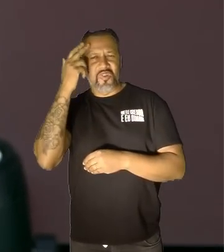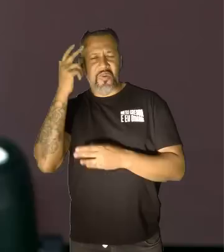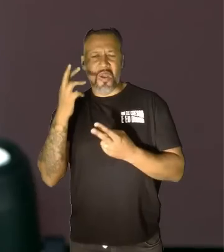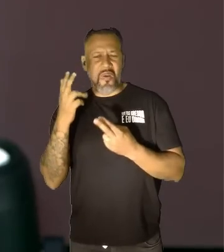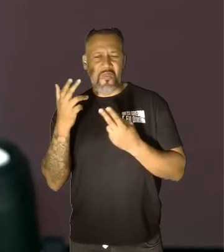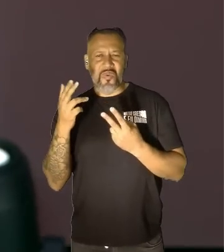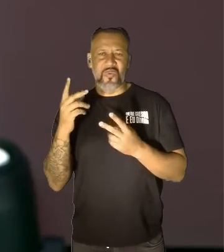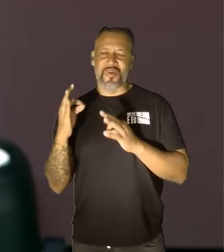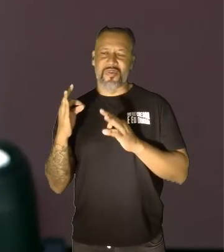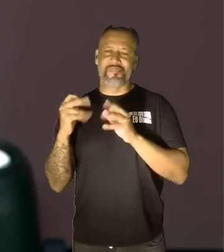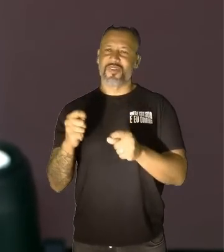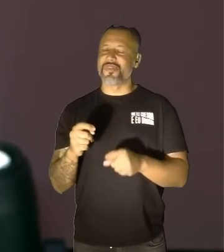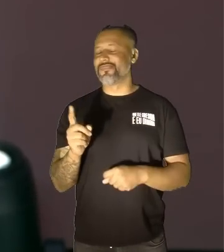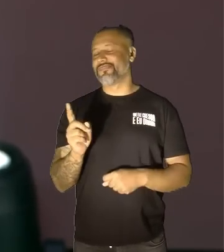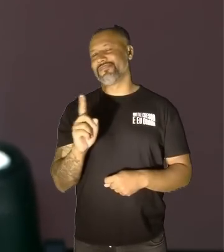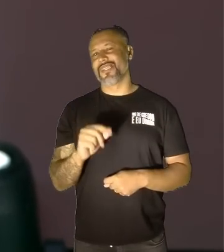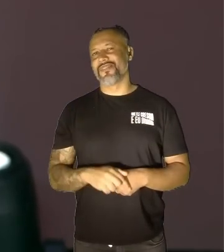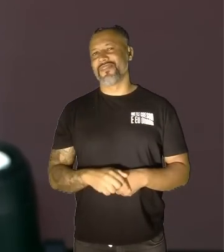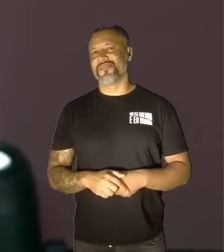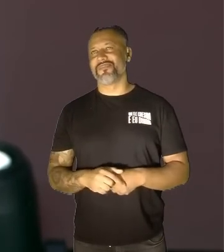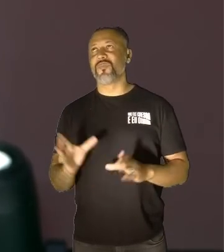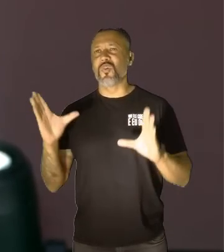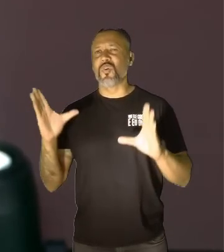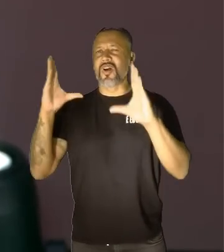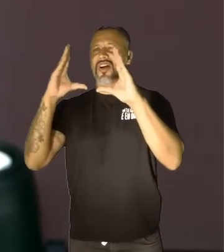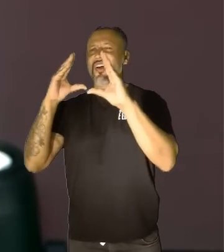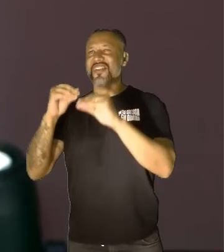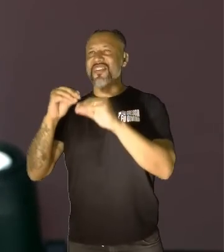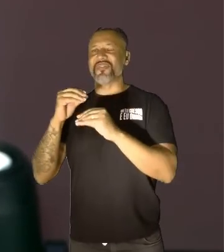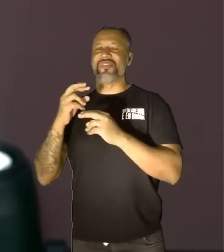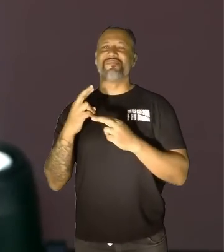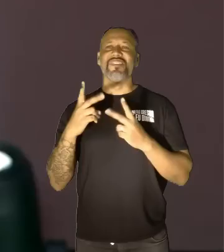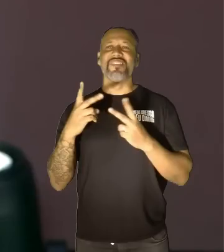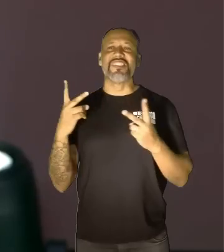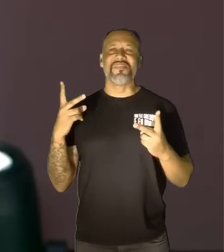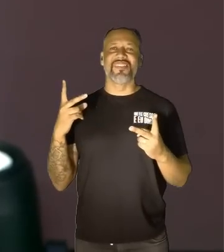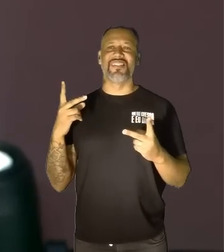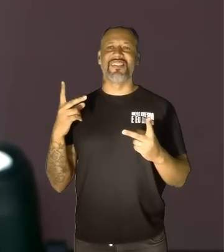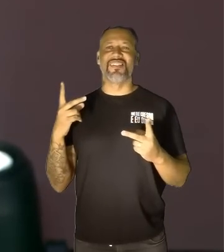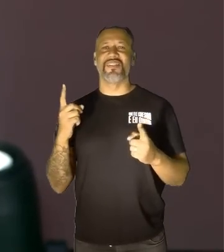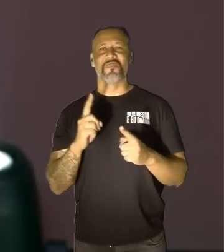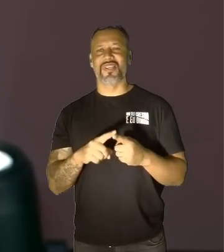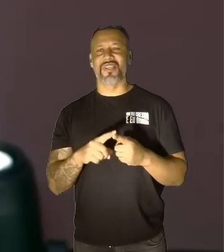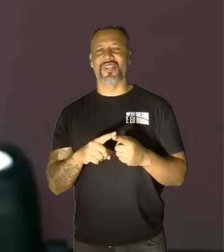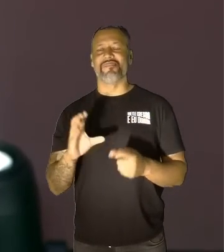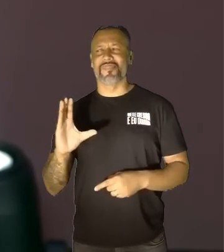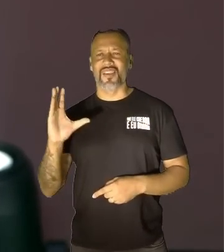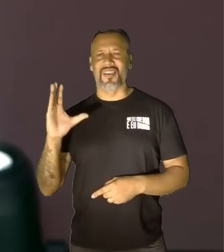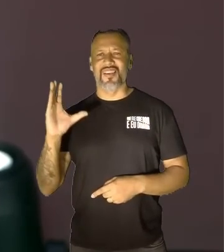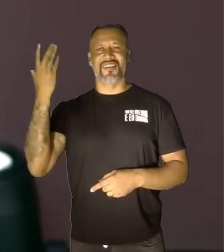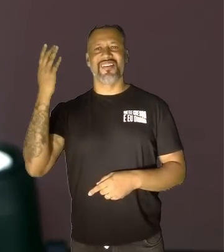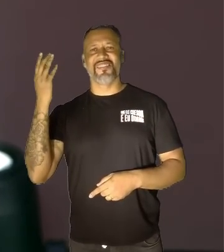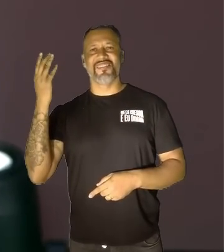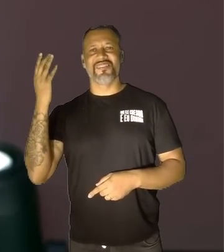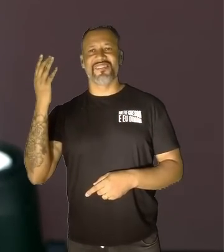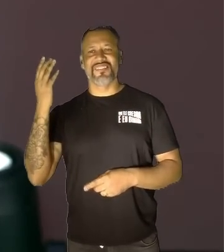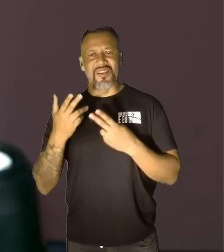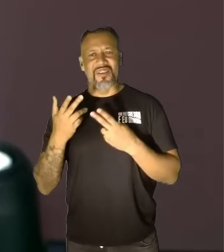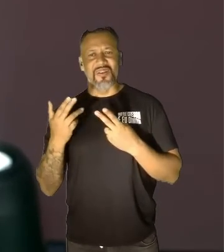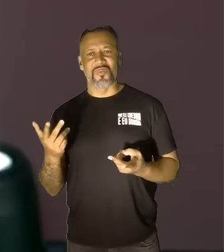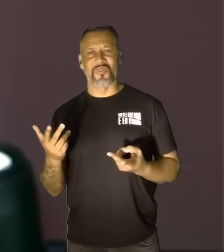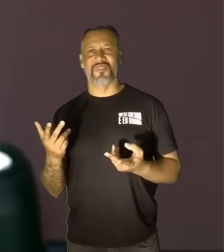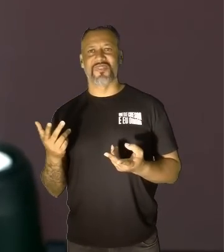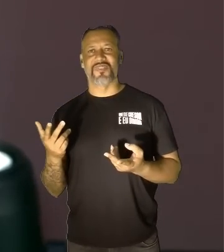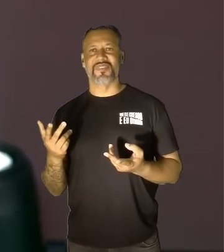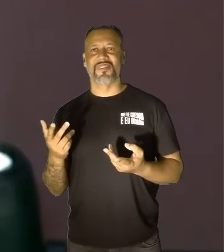igual. Era uma noite que alguma coisa, algum brilho, algum cheiro, algum avivamento, que há